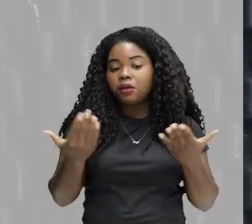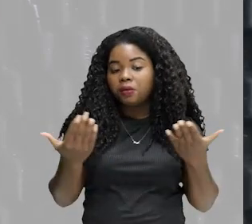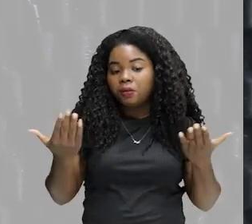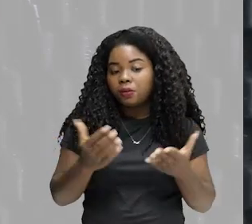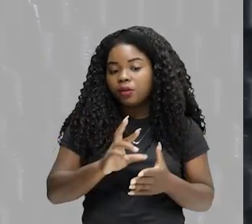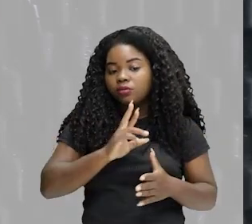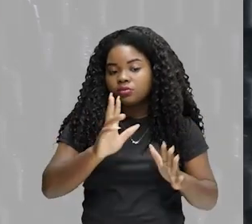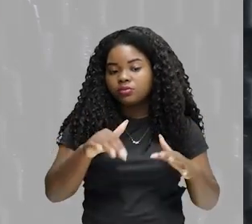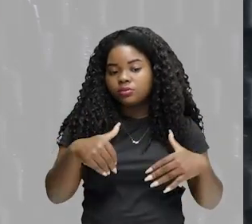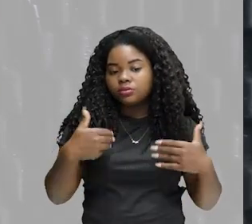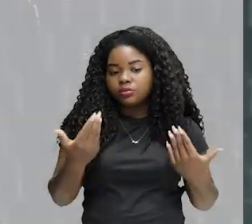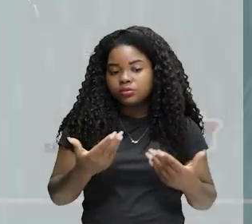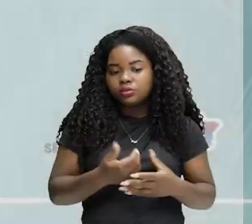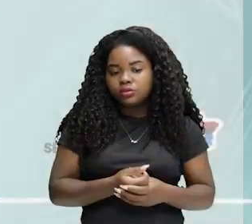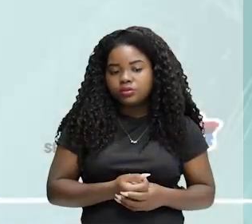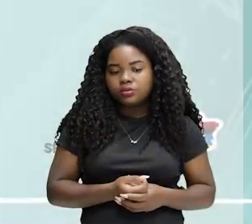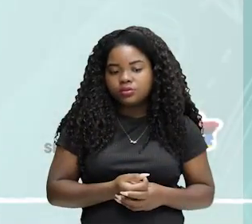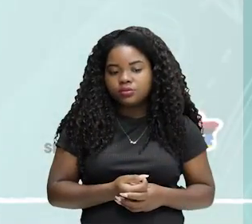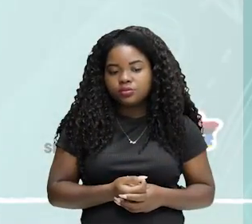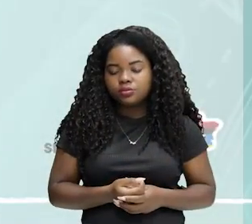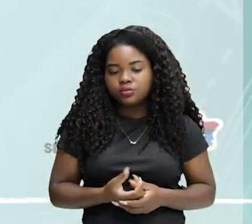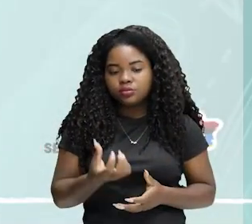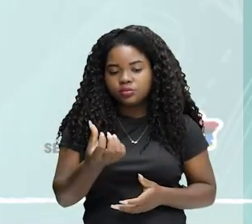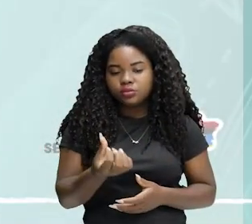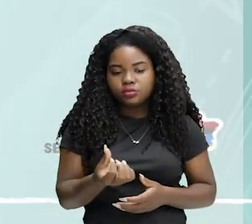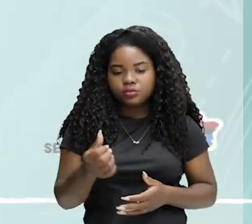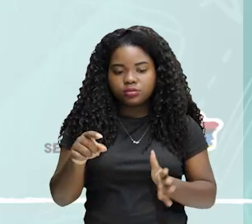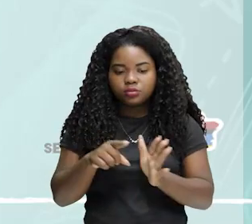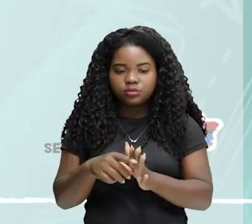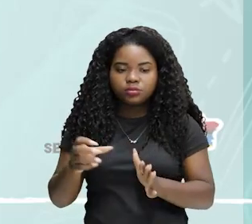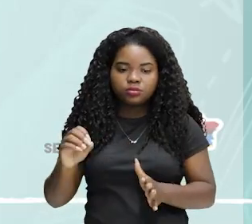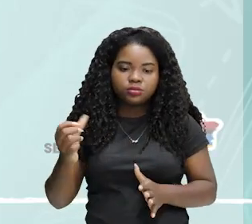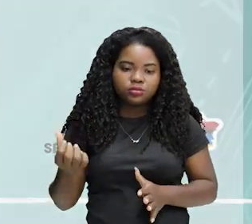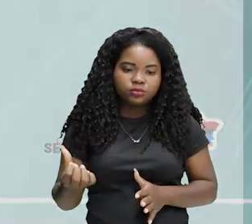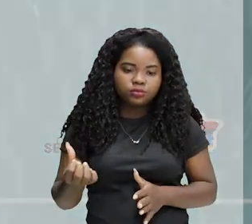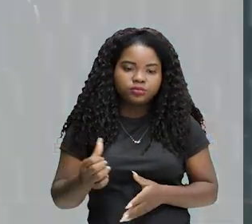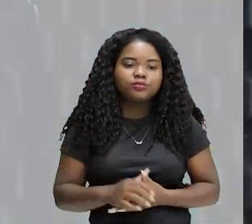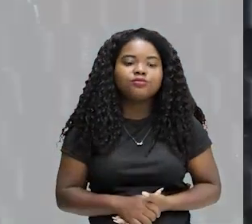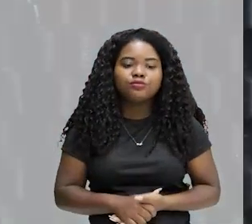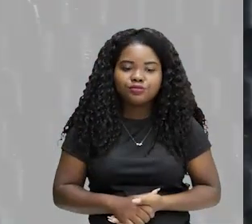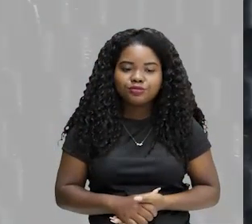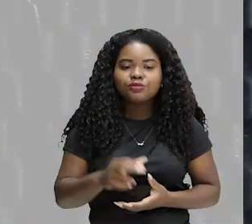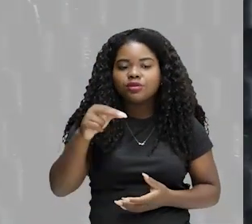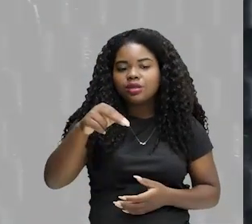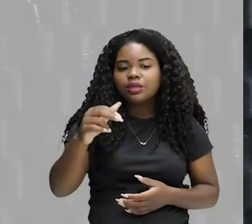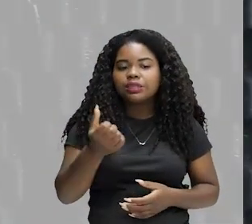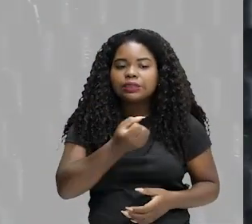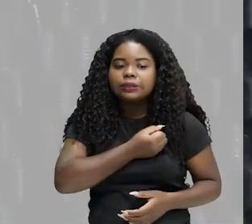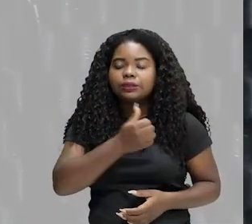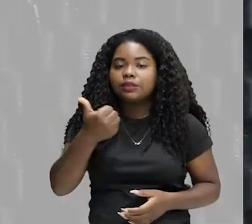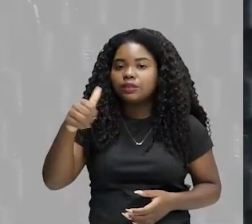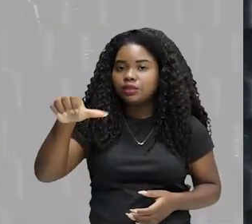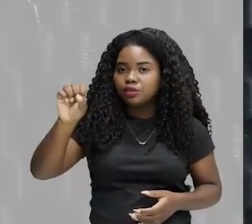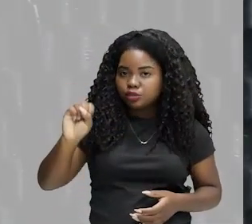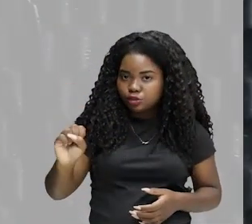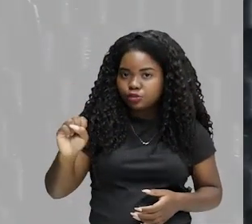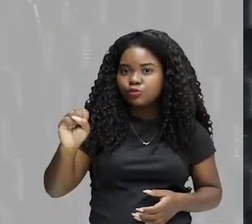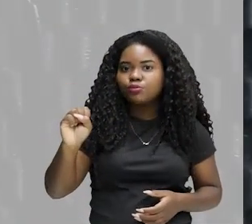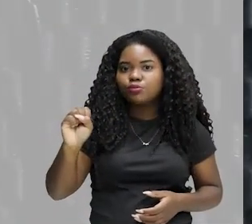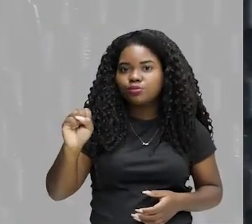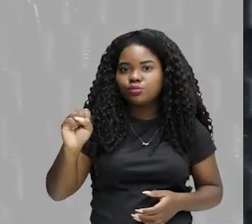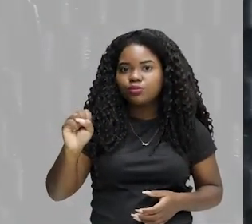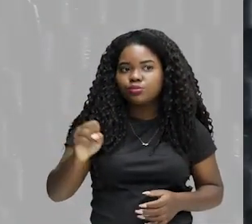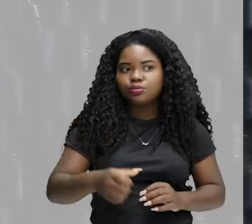sim, ó, isso aqui vai passar para lá com sinal trocado, e por fim o 0,3, sim, vai aparecer na minha divisão.